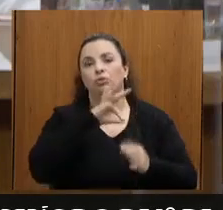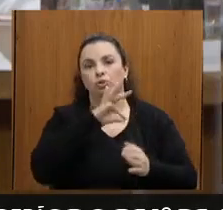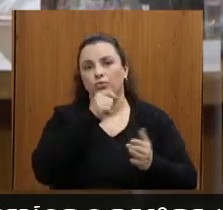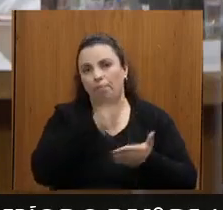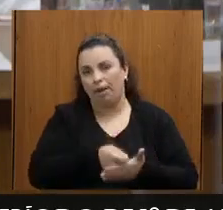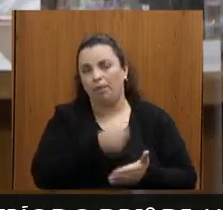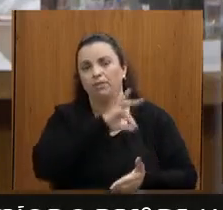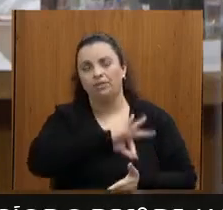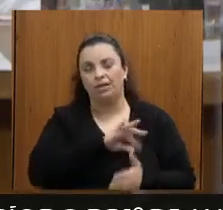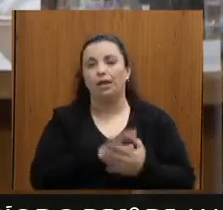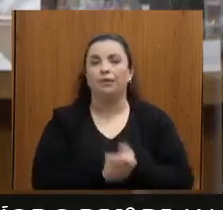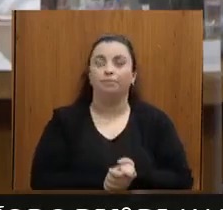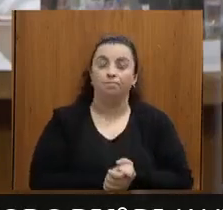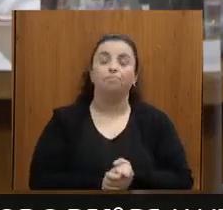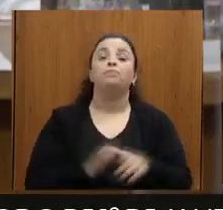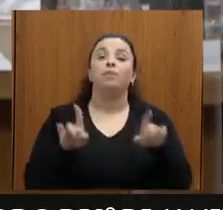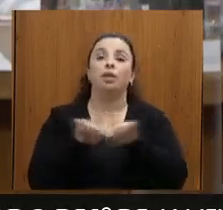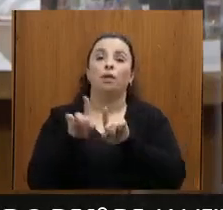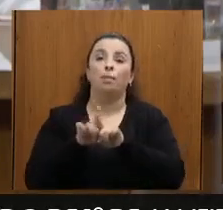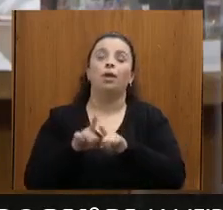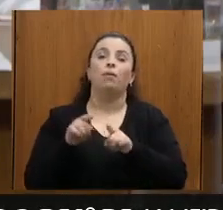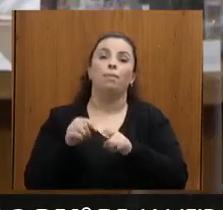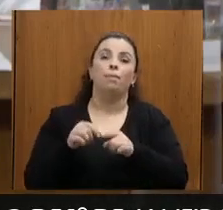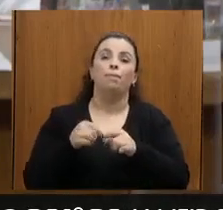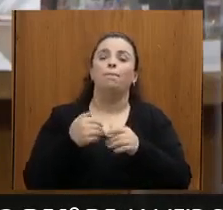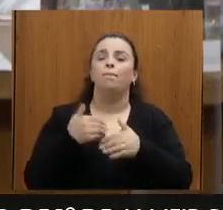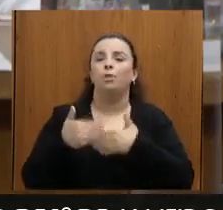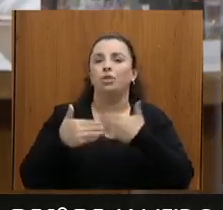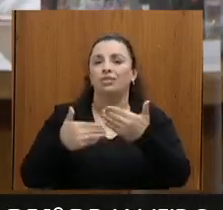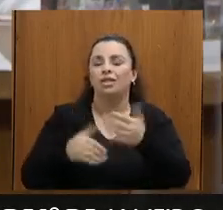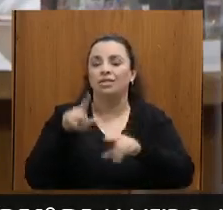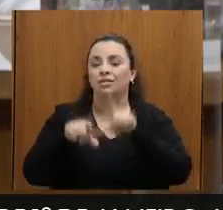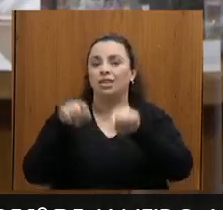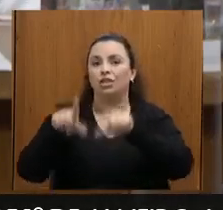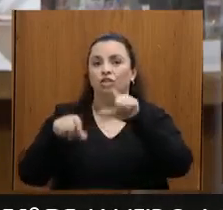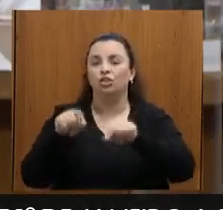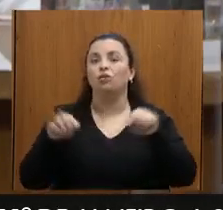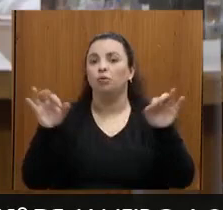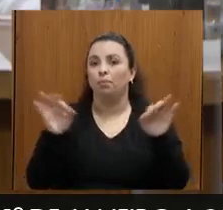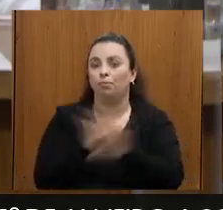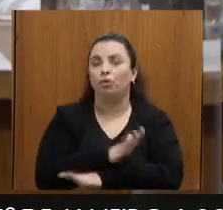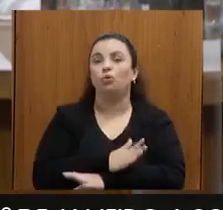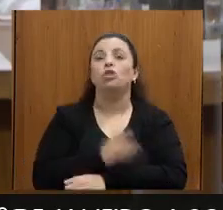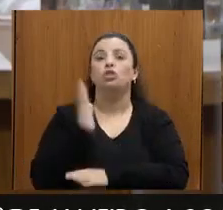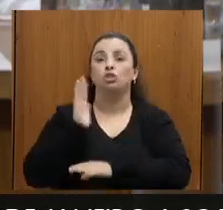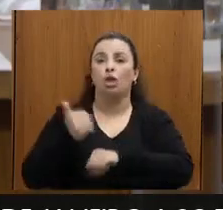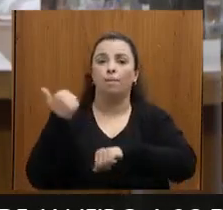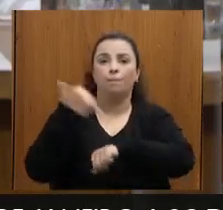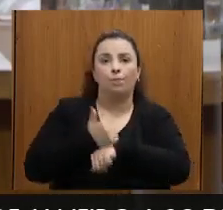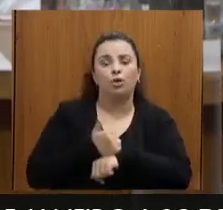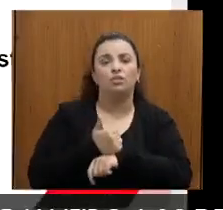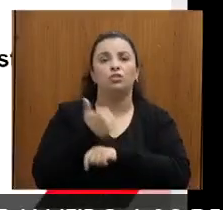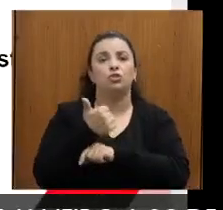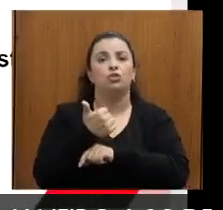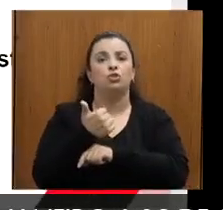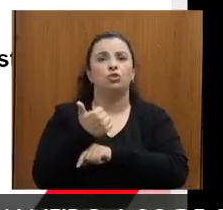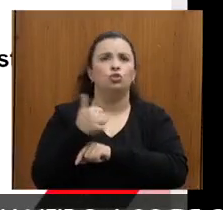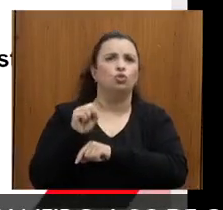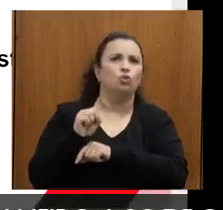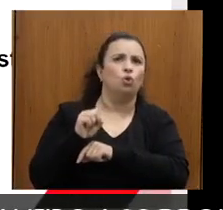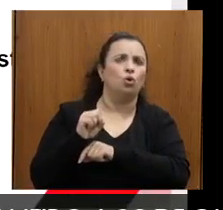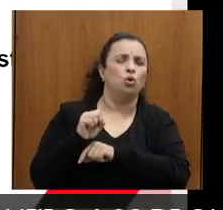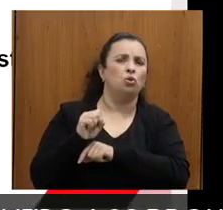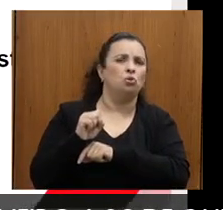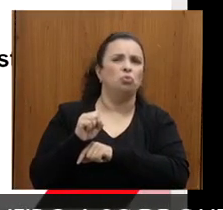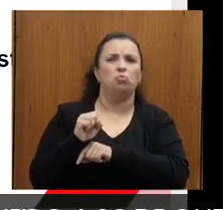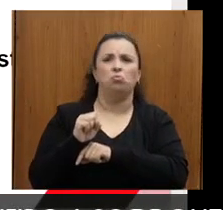221 processos seletivos, sendo 208 nomeados, temos hoje quatro processos em andamento. Fizemos o programa